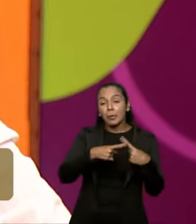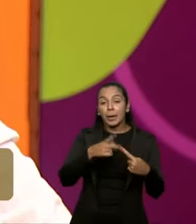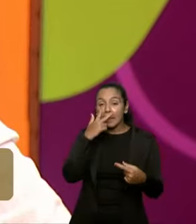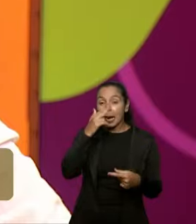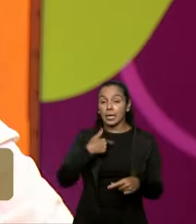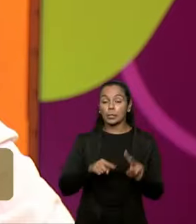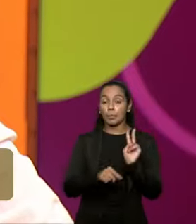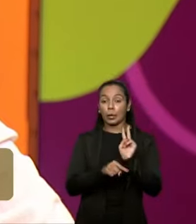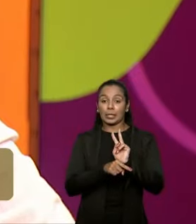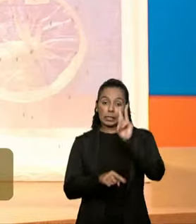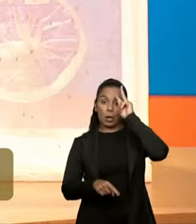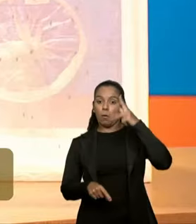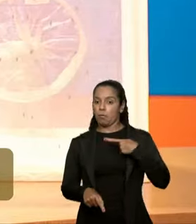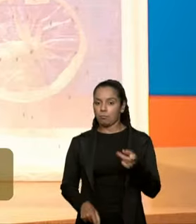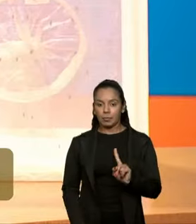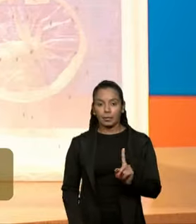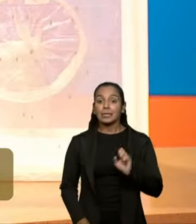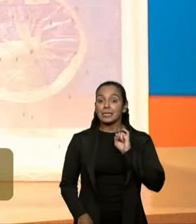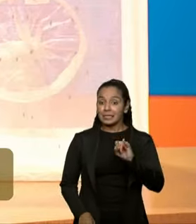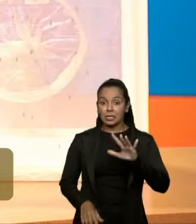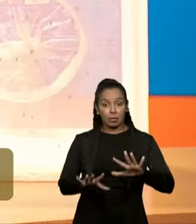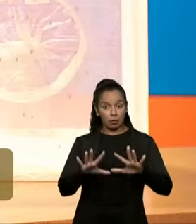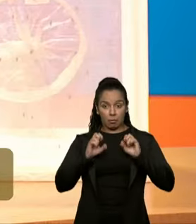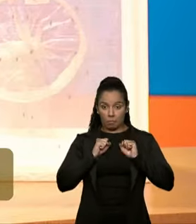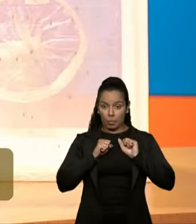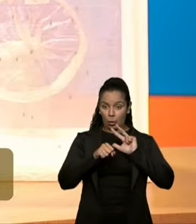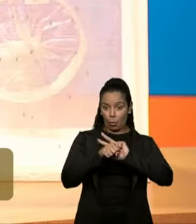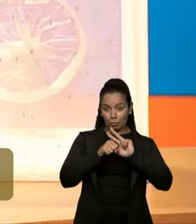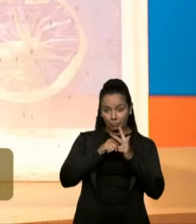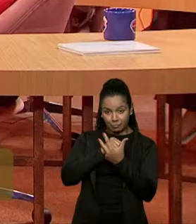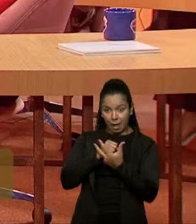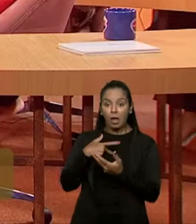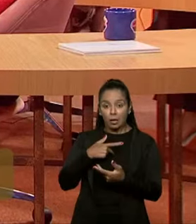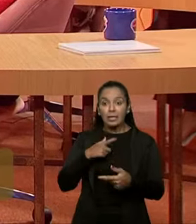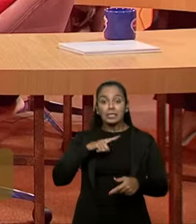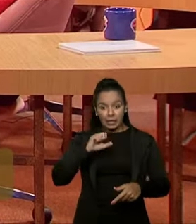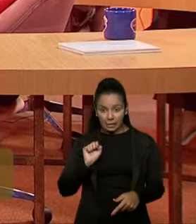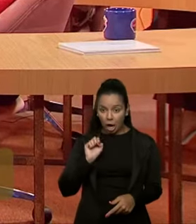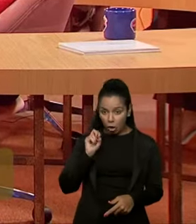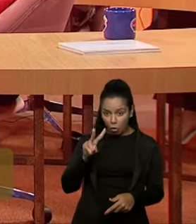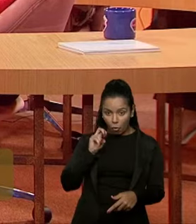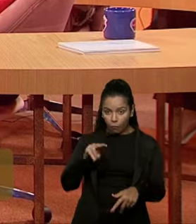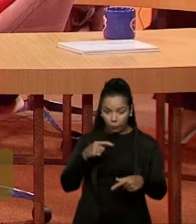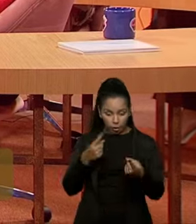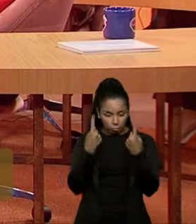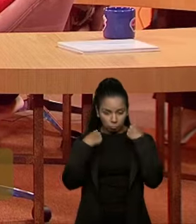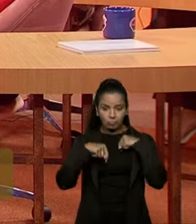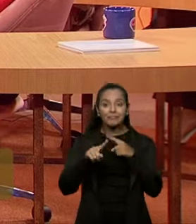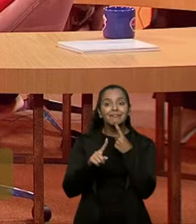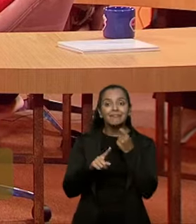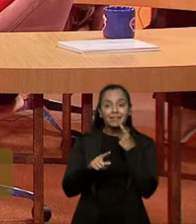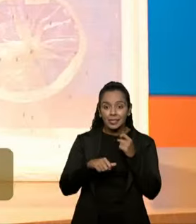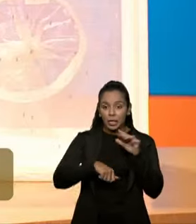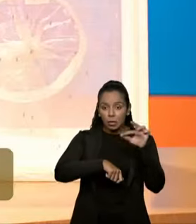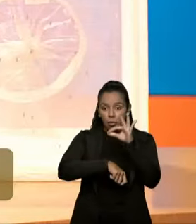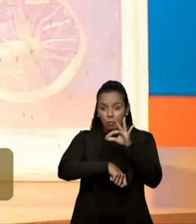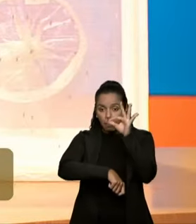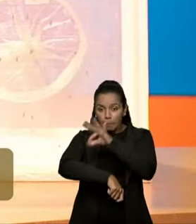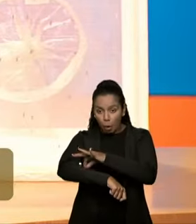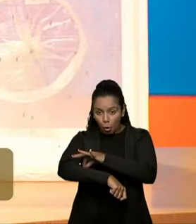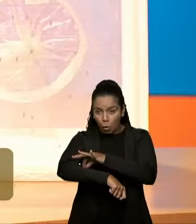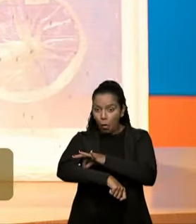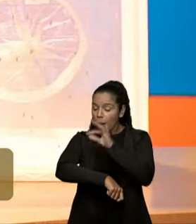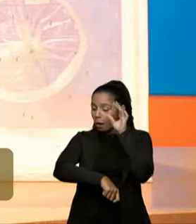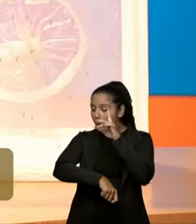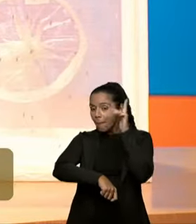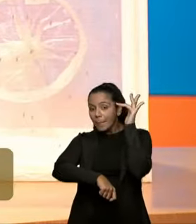Mas se você está com dengue, você está com o vírus circulando no seu sangue, ele vai te picar. Boa. Daqui a 7 dias, ele vai estar